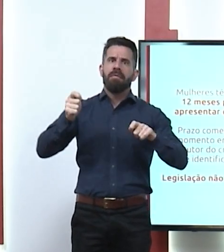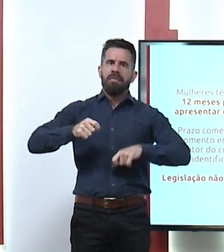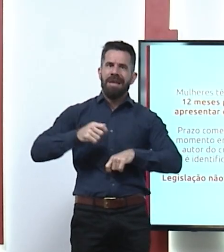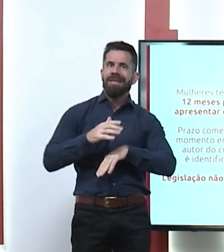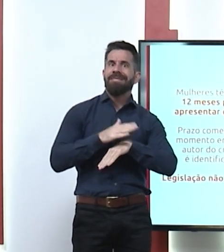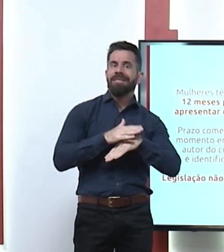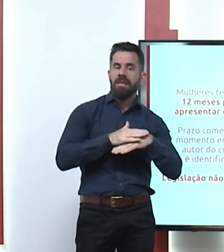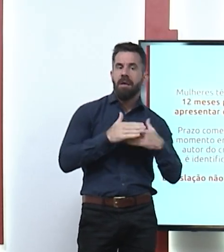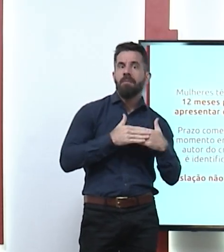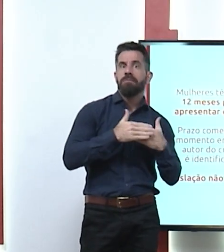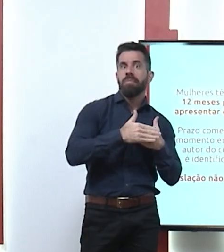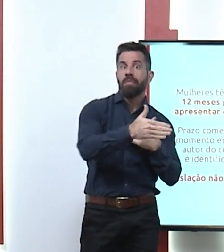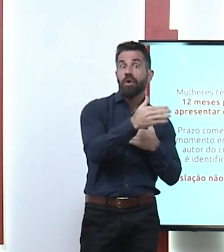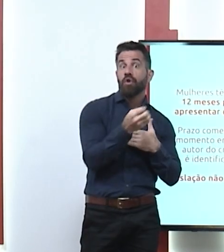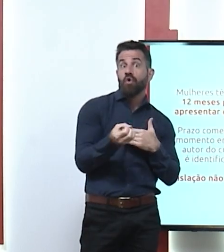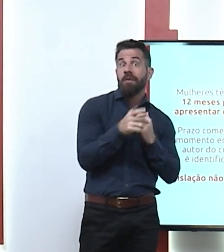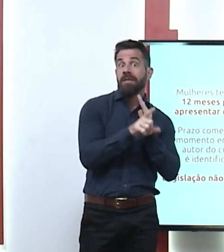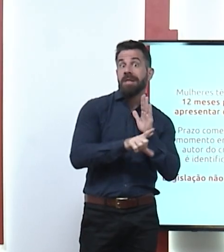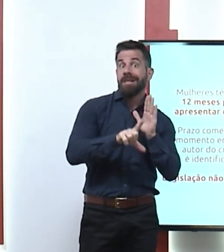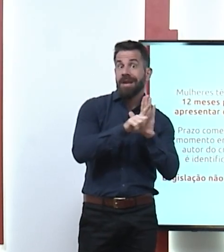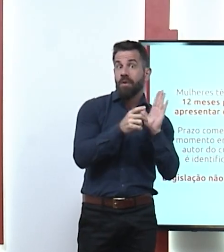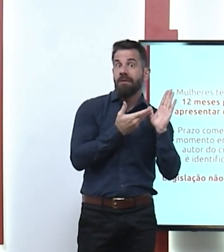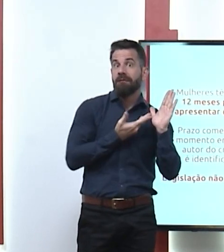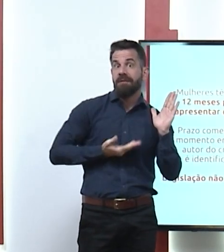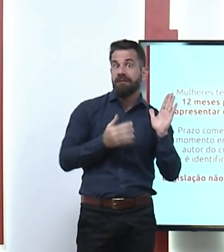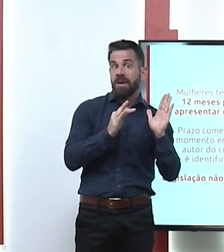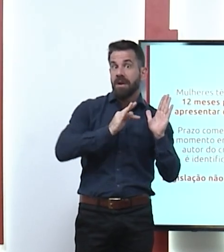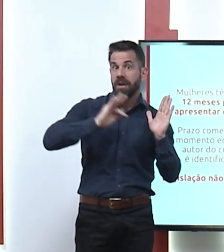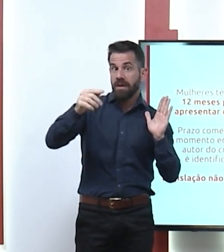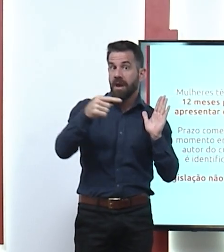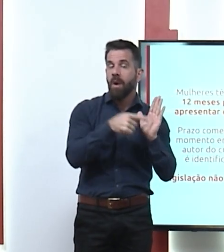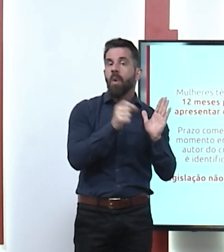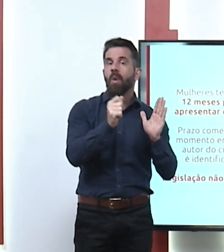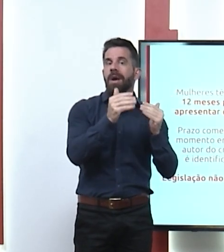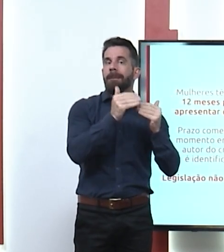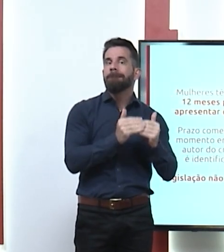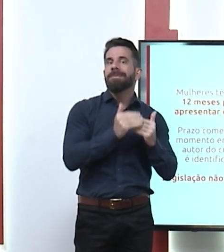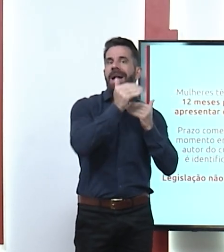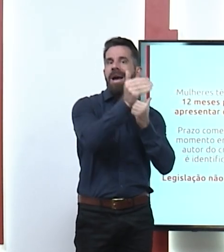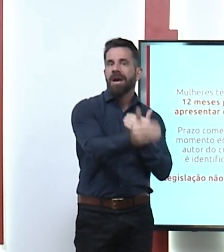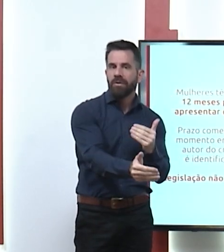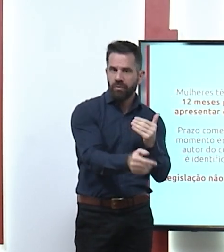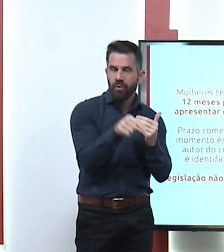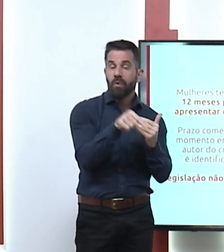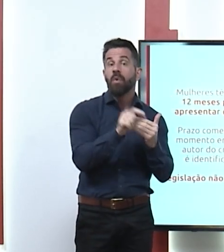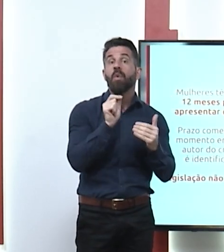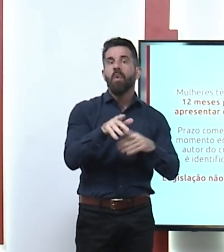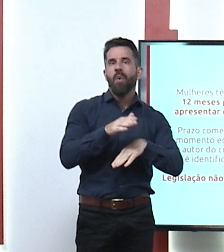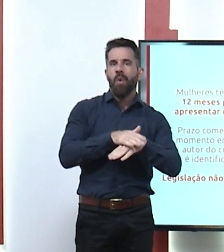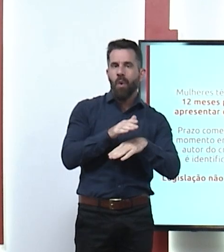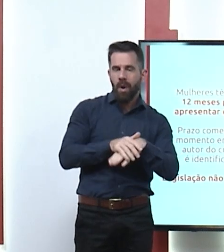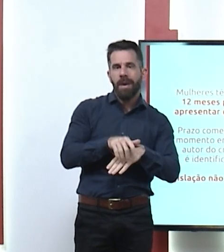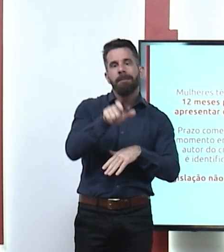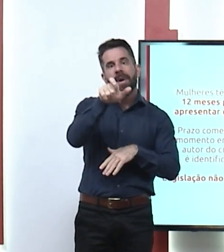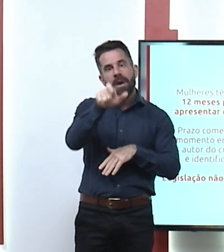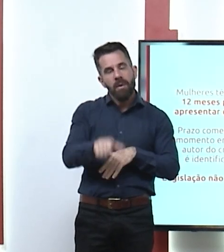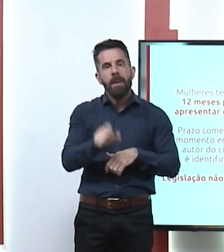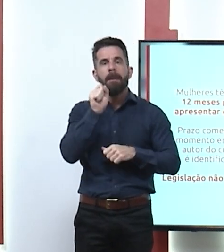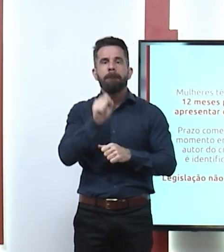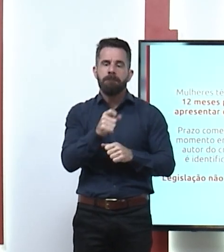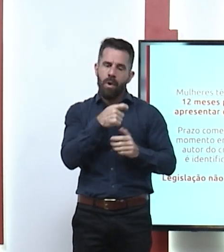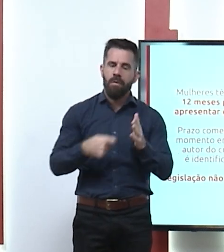agressores. Uma nova lei sancionada pelo governo federal estendeu o prazo para que a vítima apresente queixa